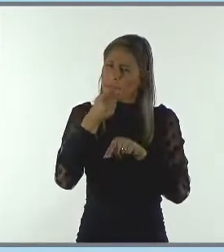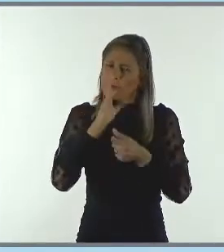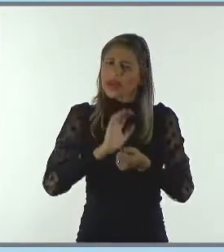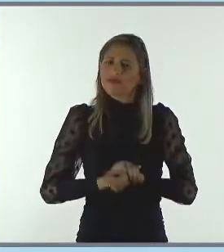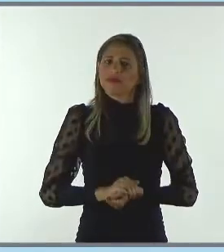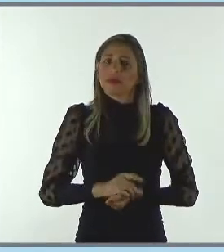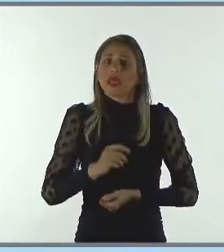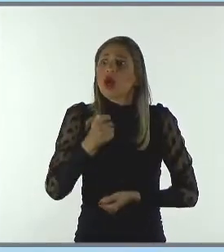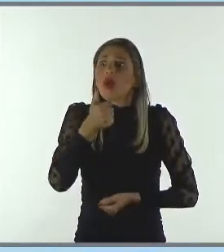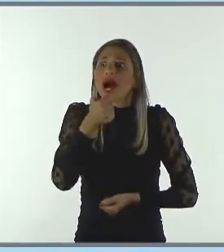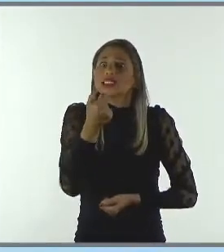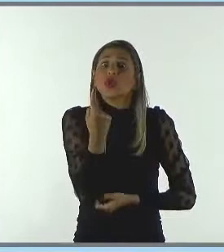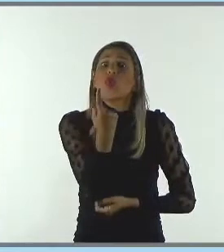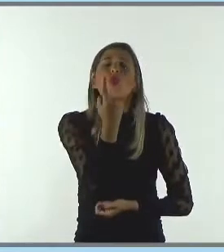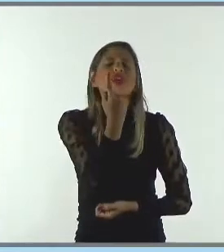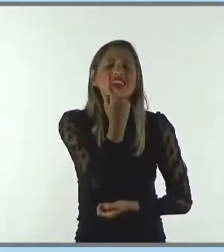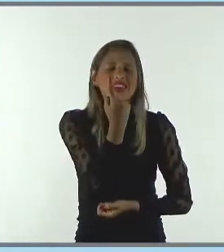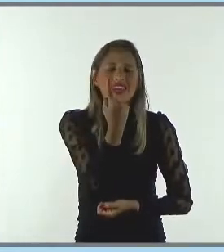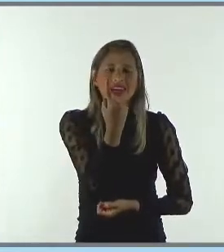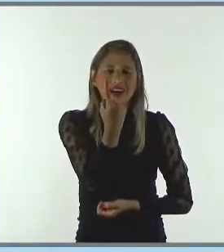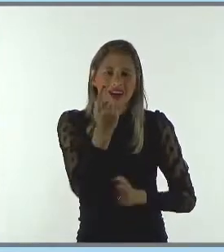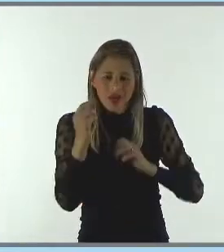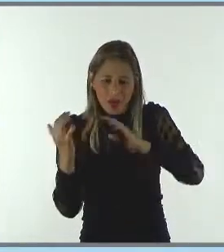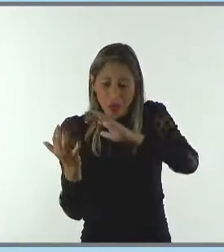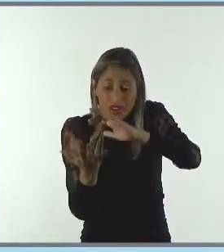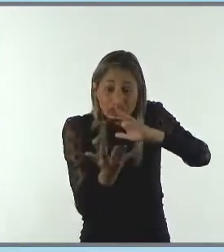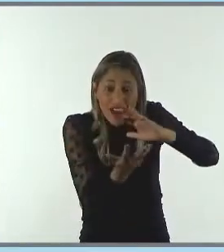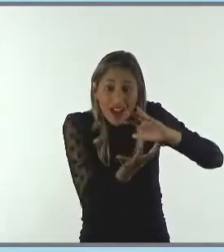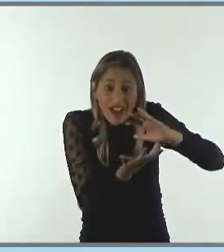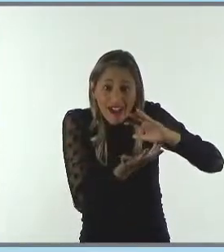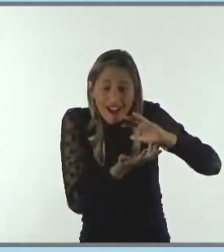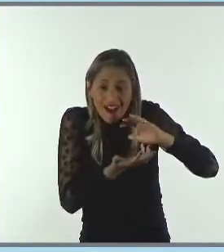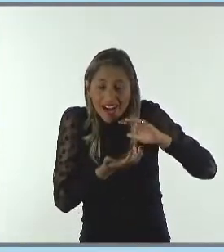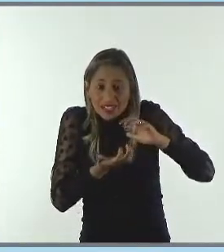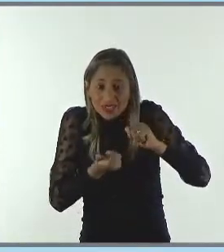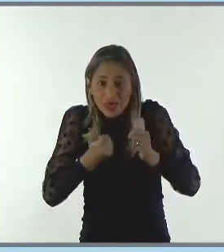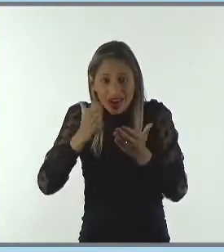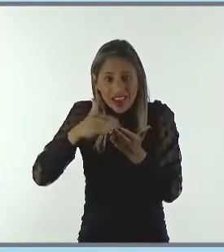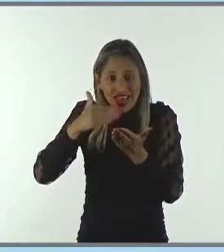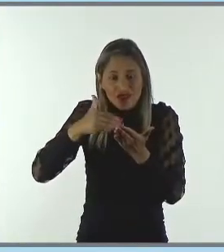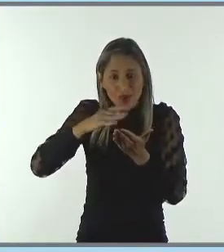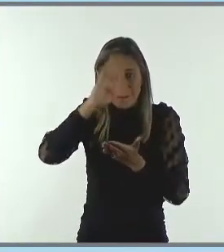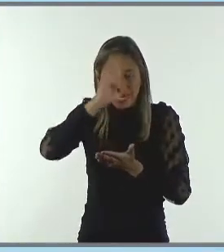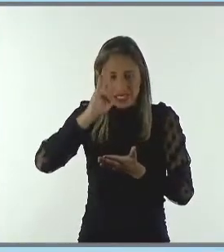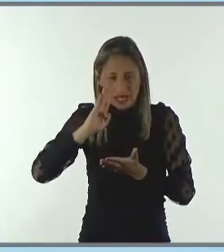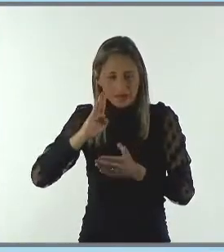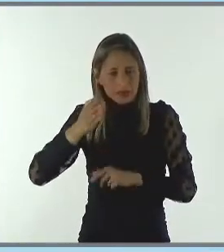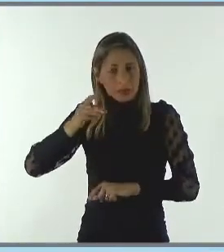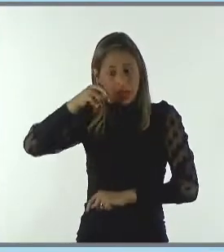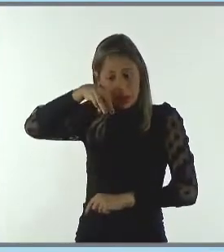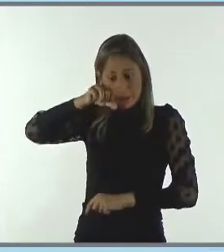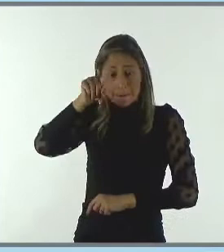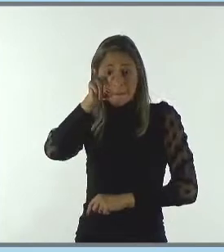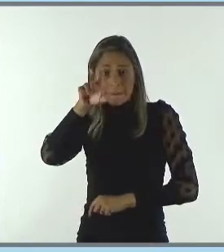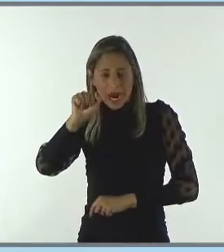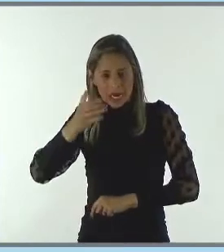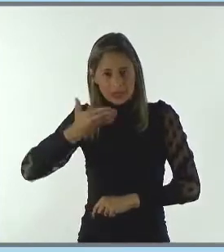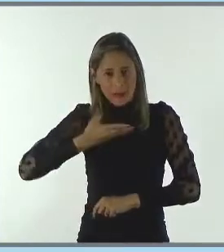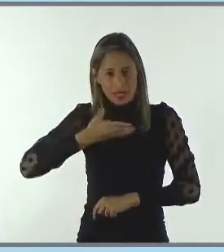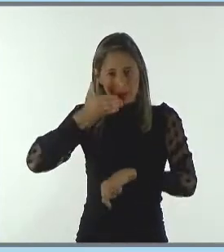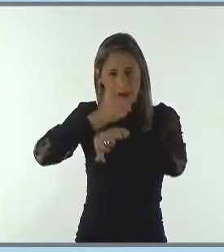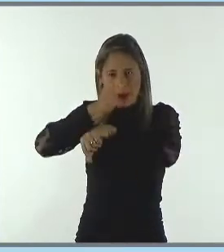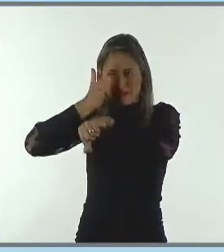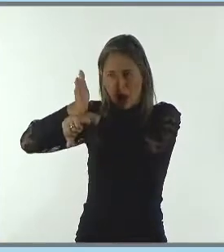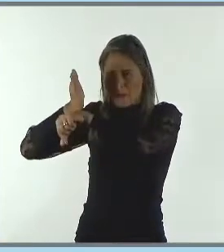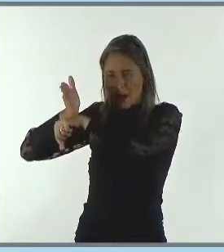uma unanimidade para quem conhece o universo do livro brasileiro. A Masa tem amigos em várias partes, em diferentes períodos da história,